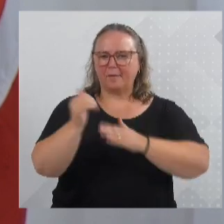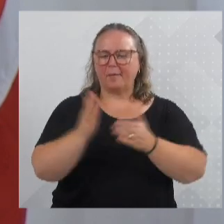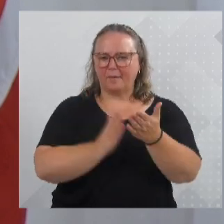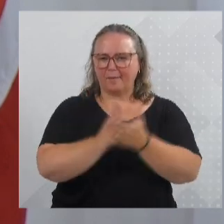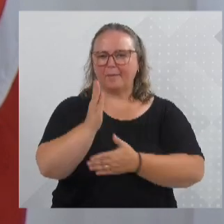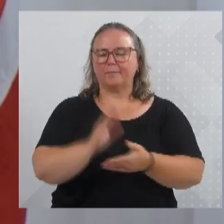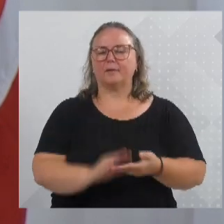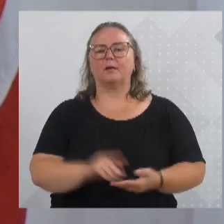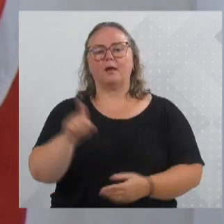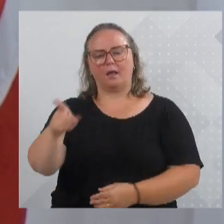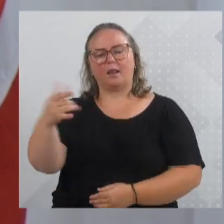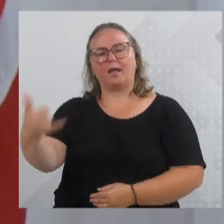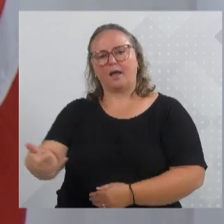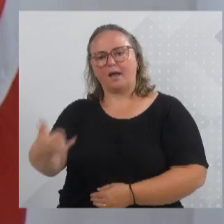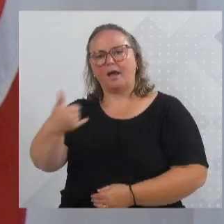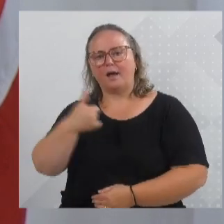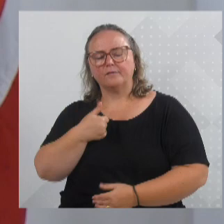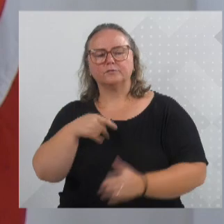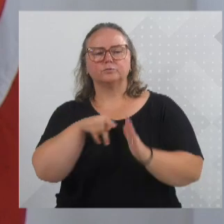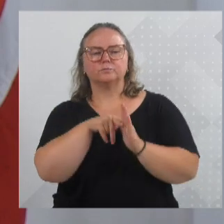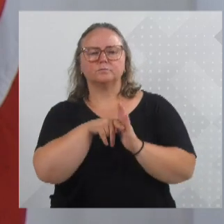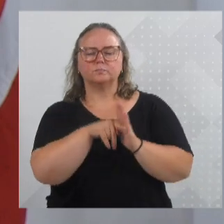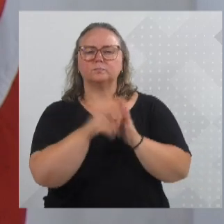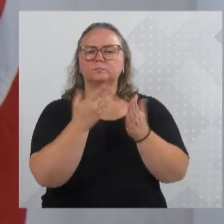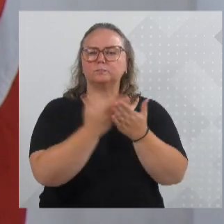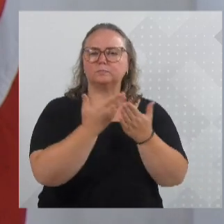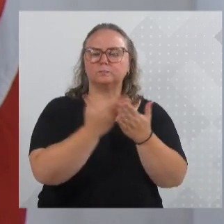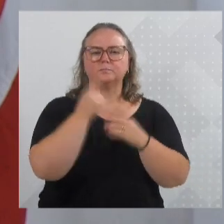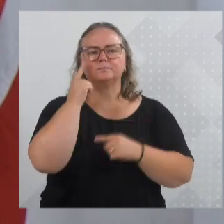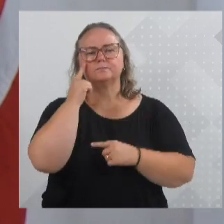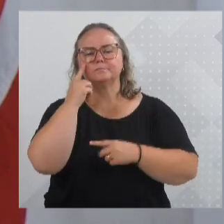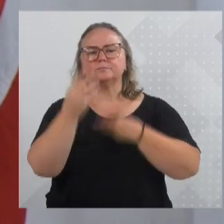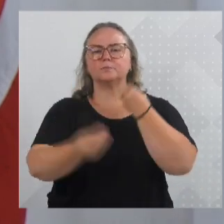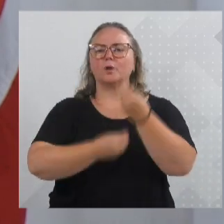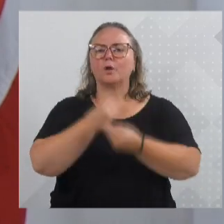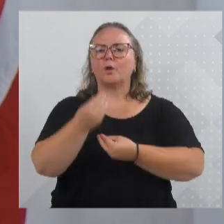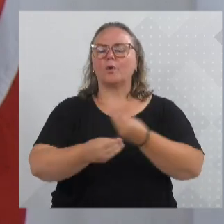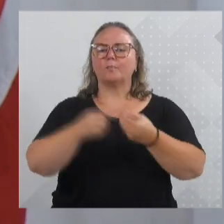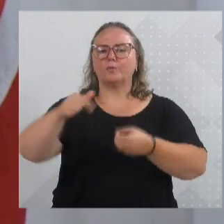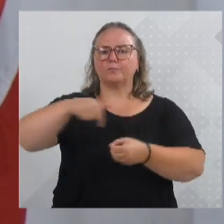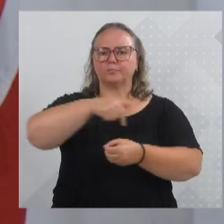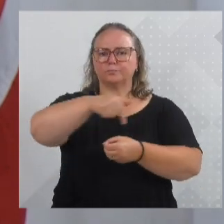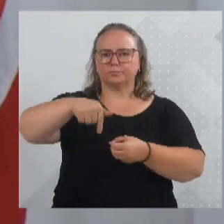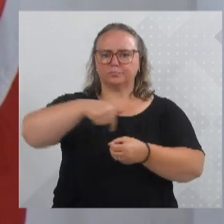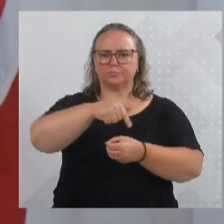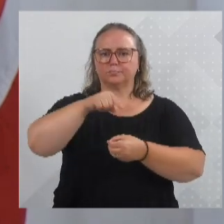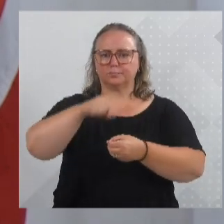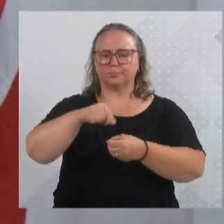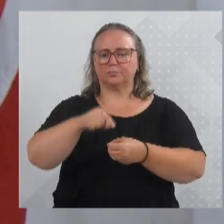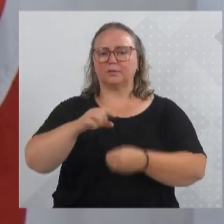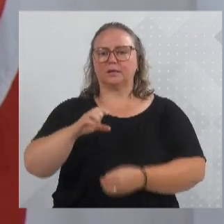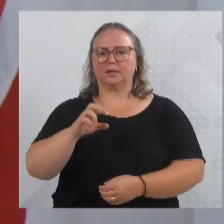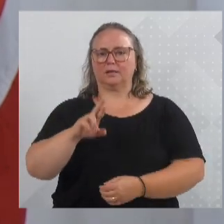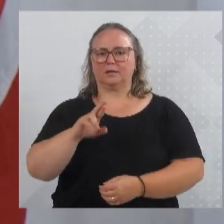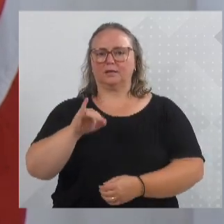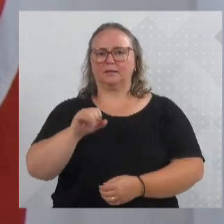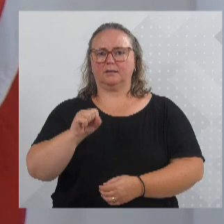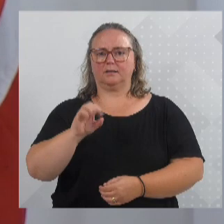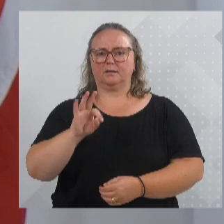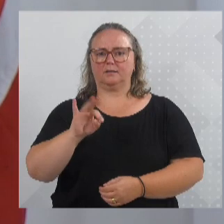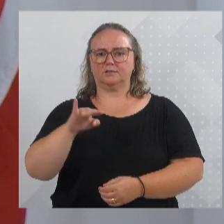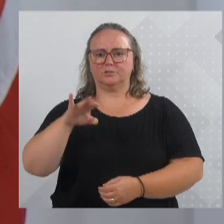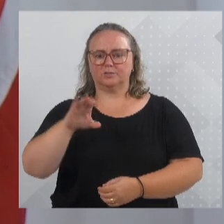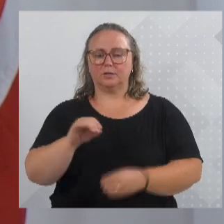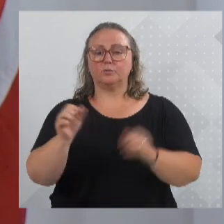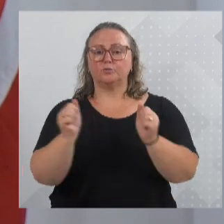que está sendo feito um estudo de viabilidade, a rotatória da Cristiano Karsten com a